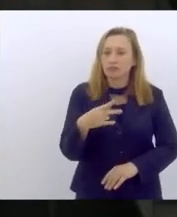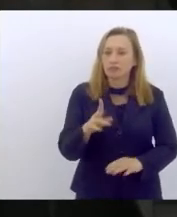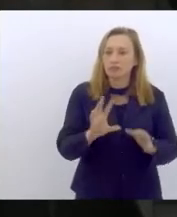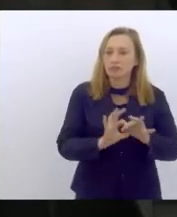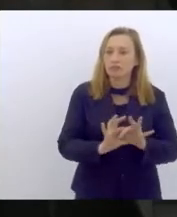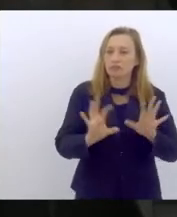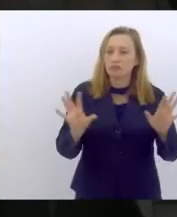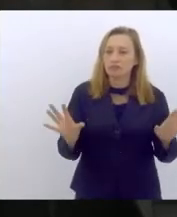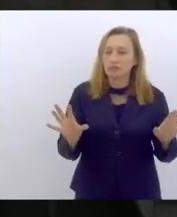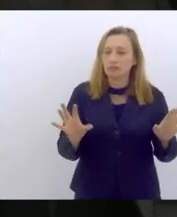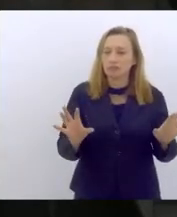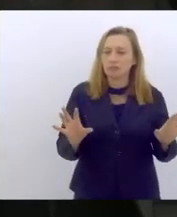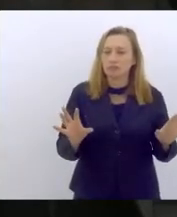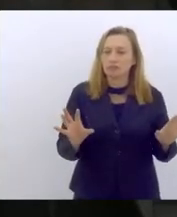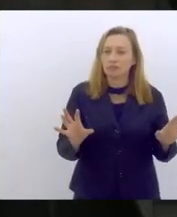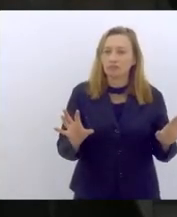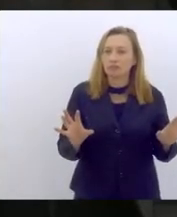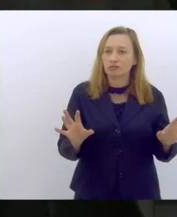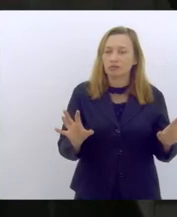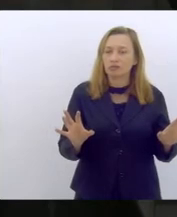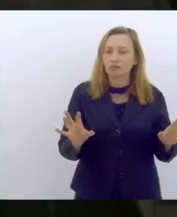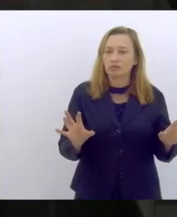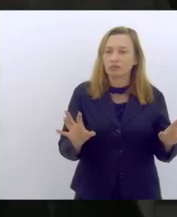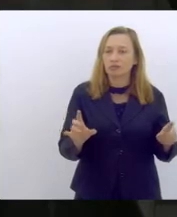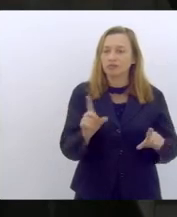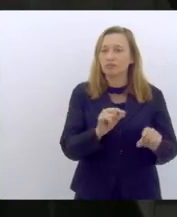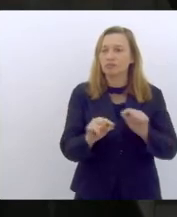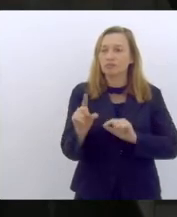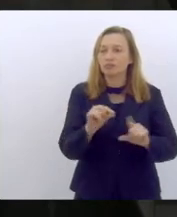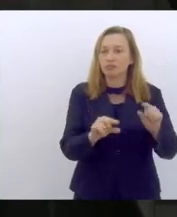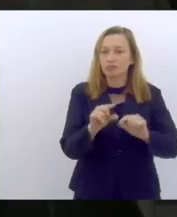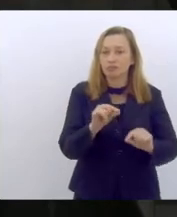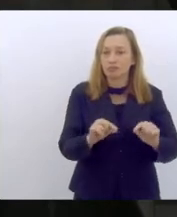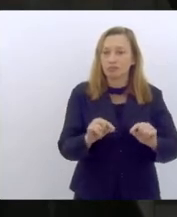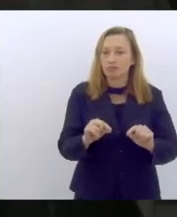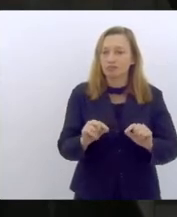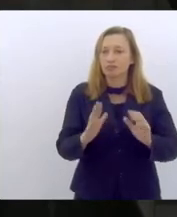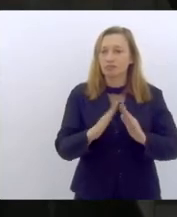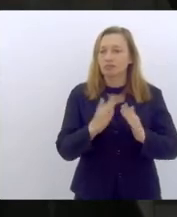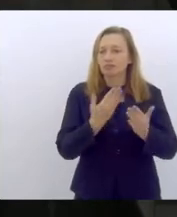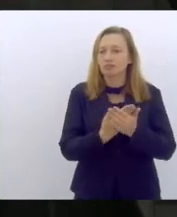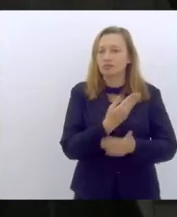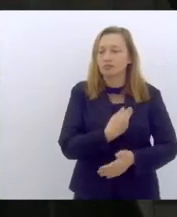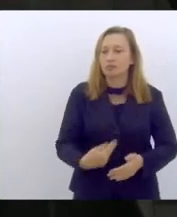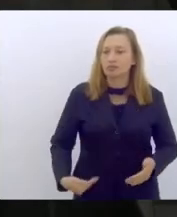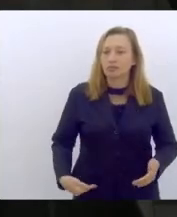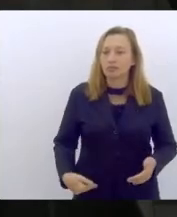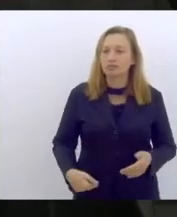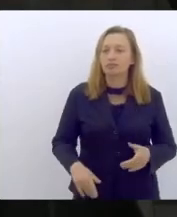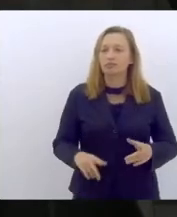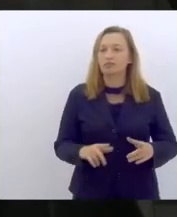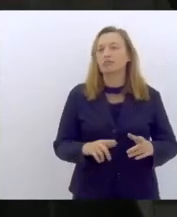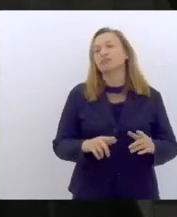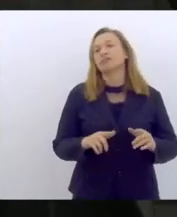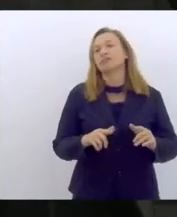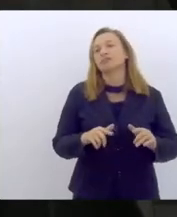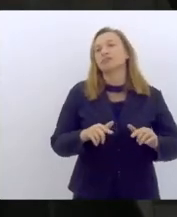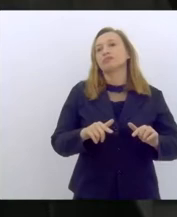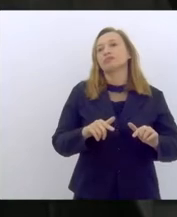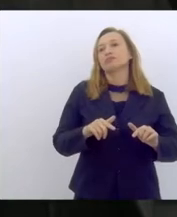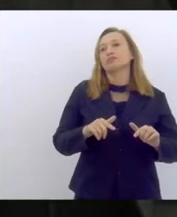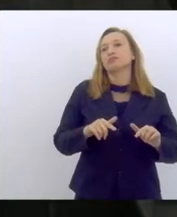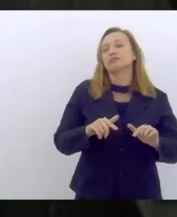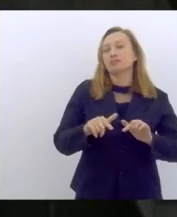democratização da tomada de decisão nas escolas públicas do funcionamento delas